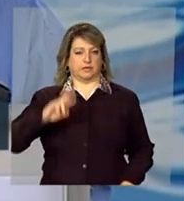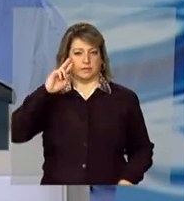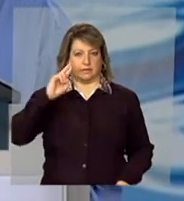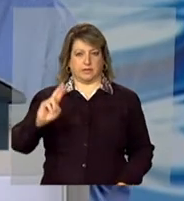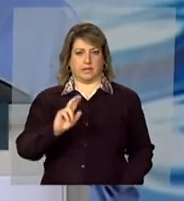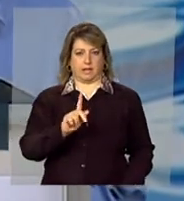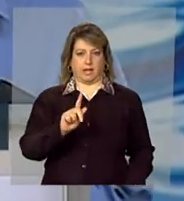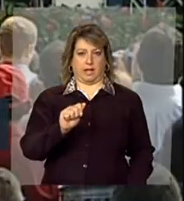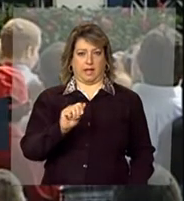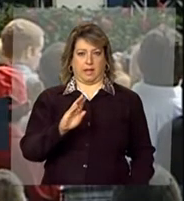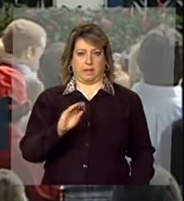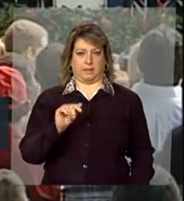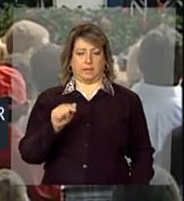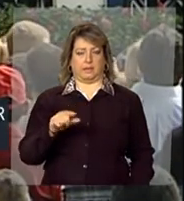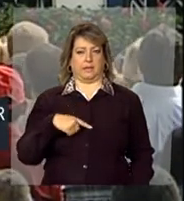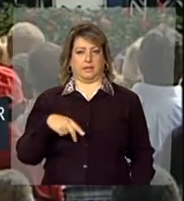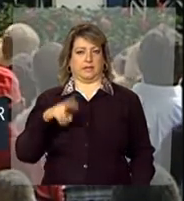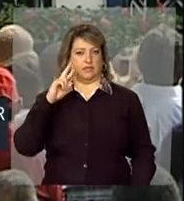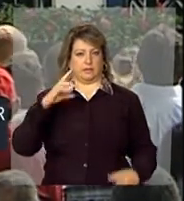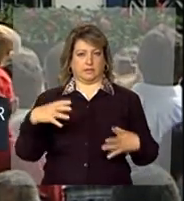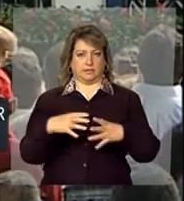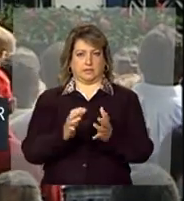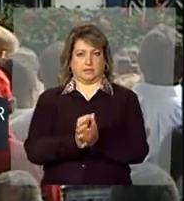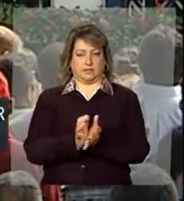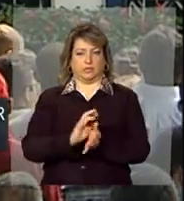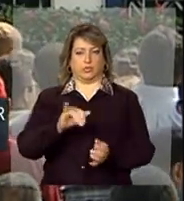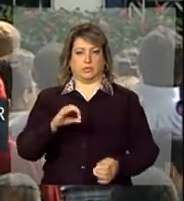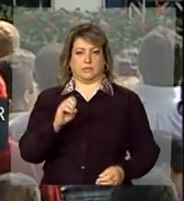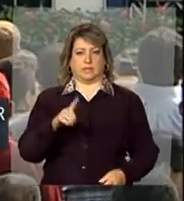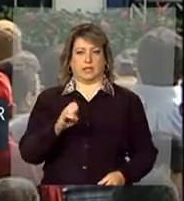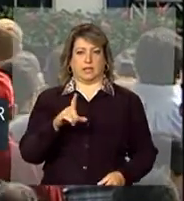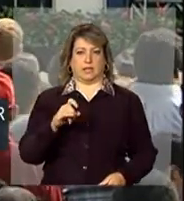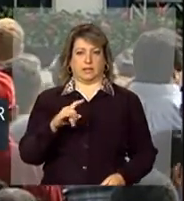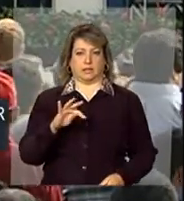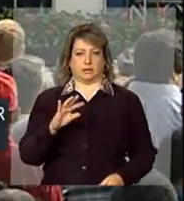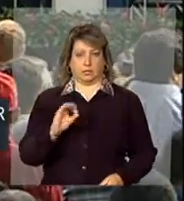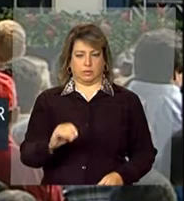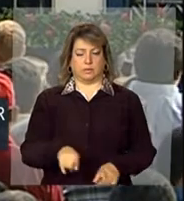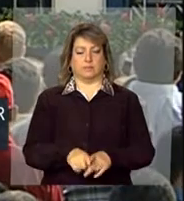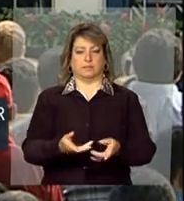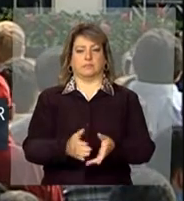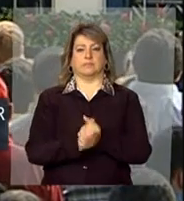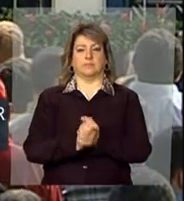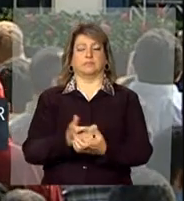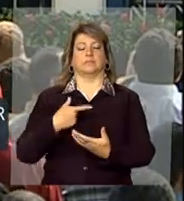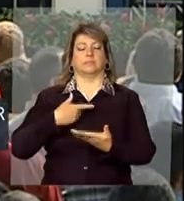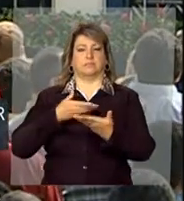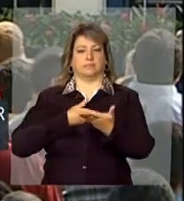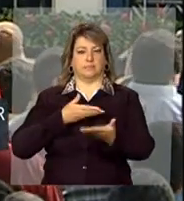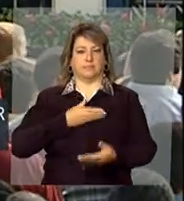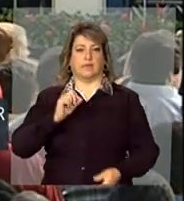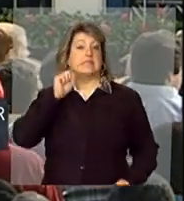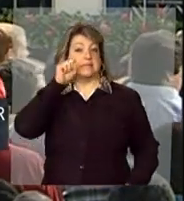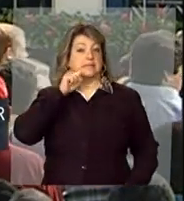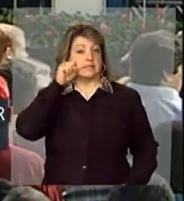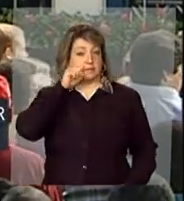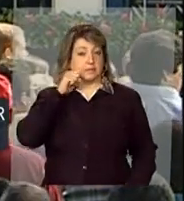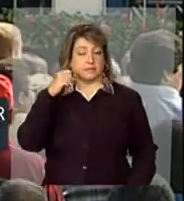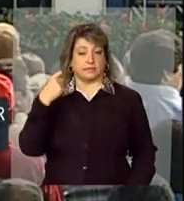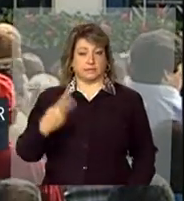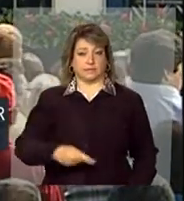Segurança Institucional, general José Elito, meu prezado amigo, senador da